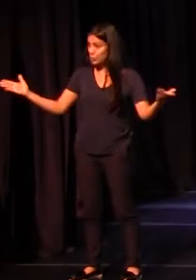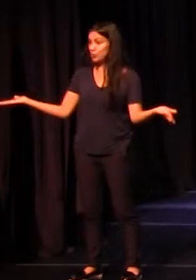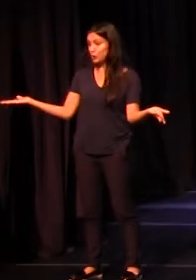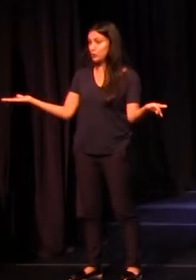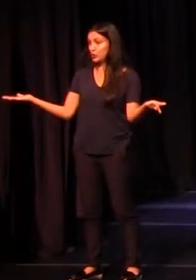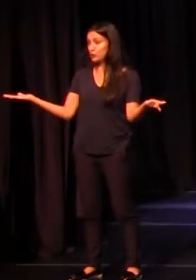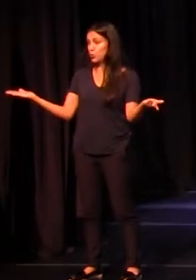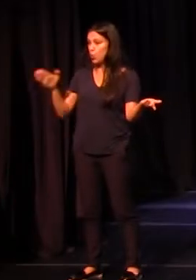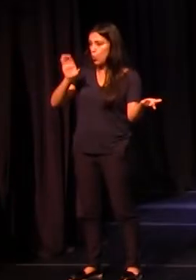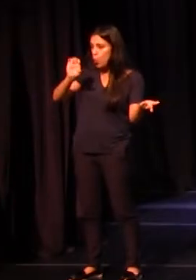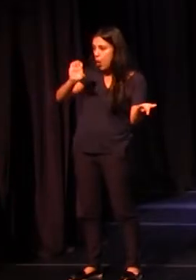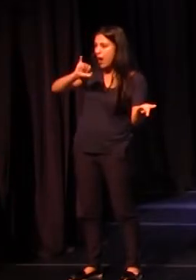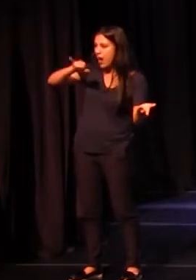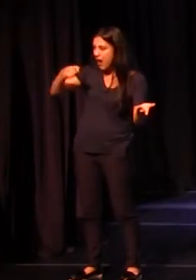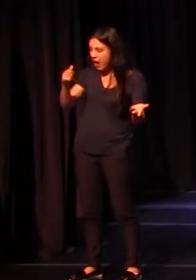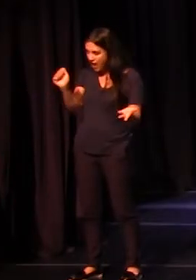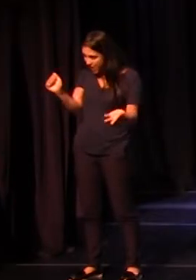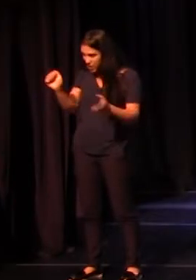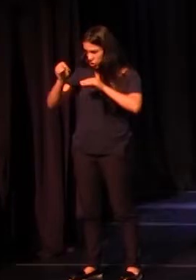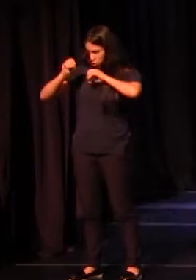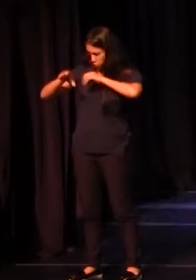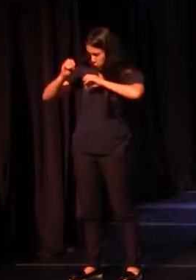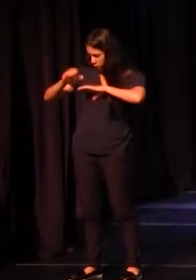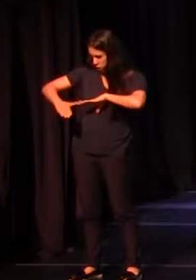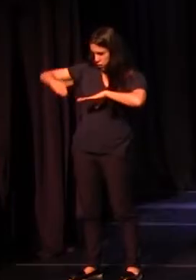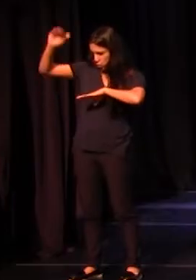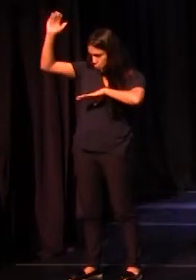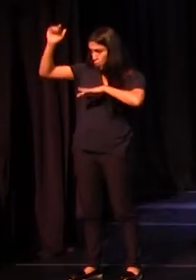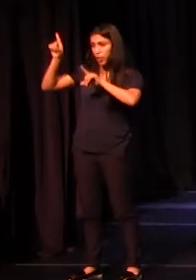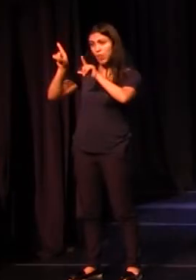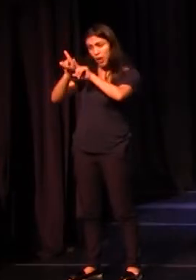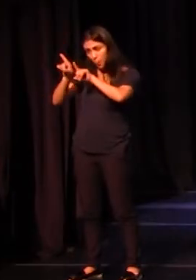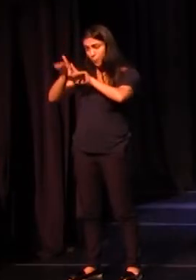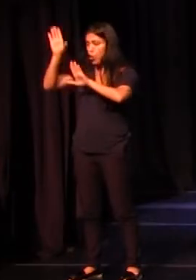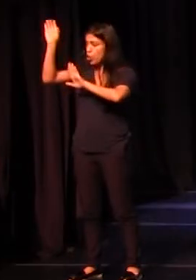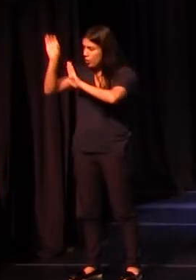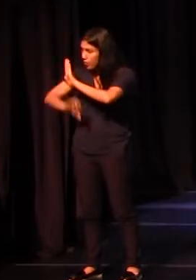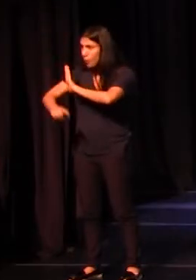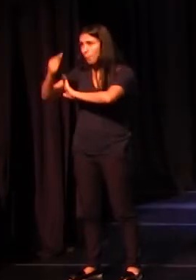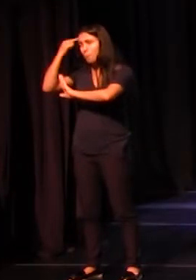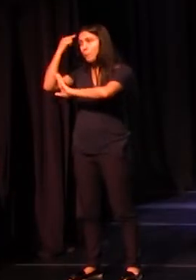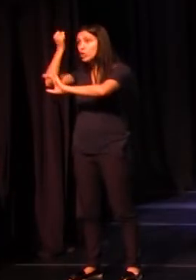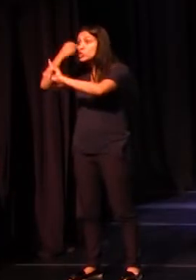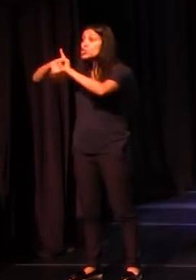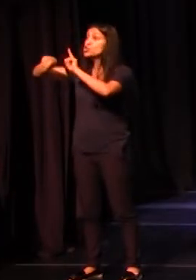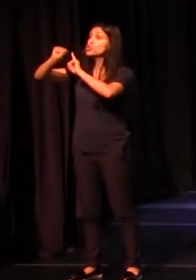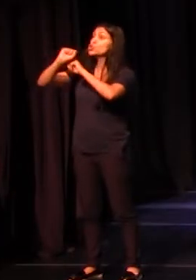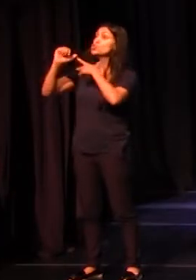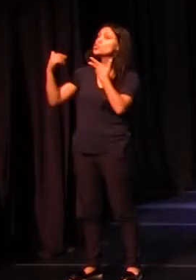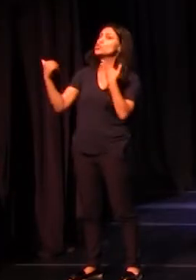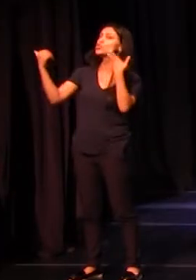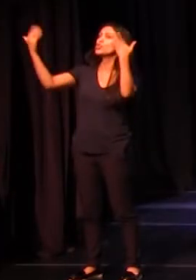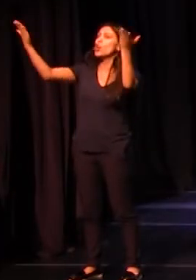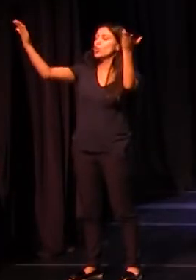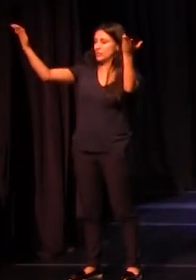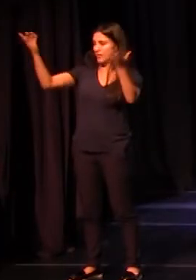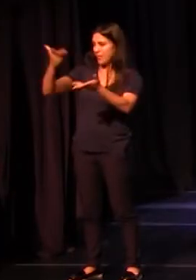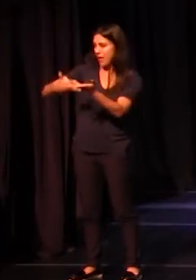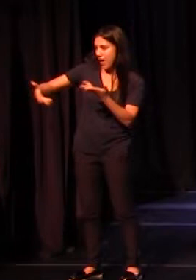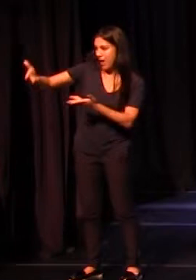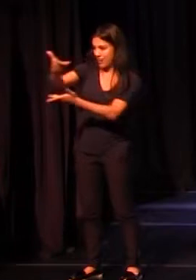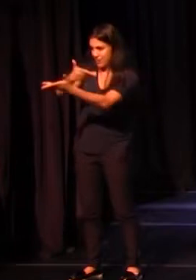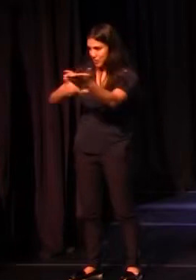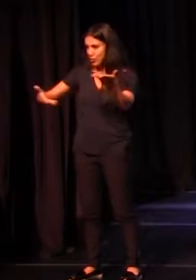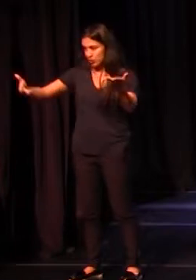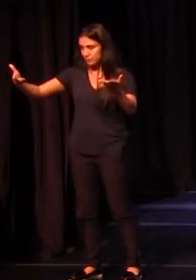do EJA, quando for construído, e assim por diante, tá? A ideia é essa. E aí, o que nós